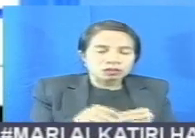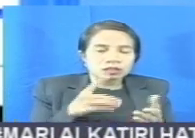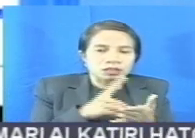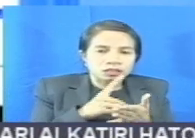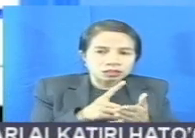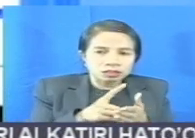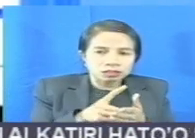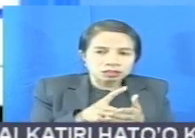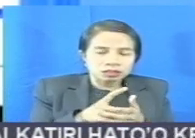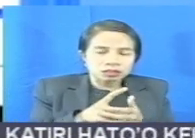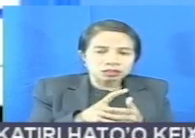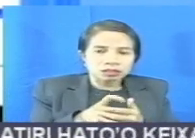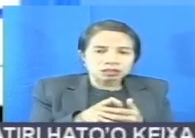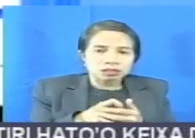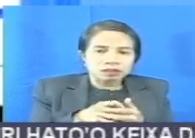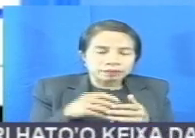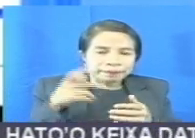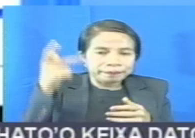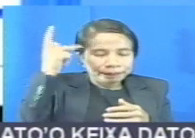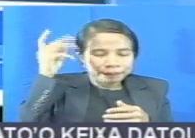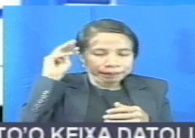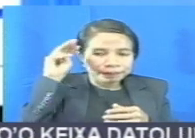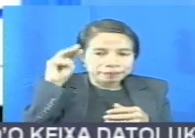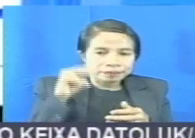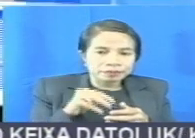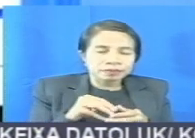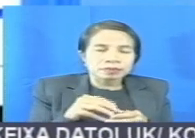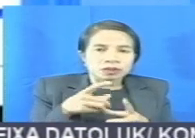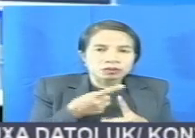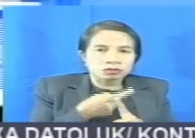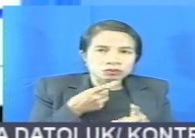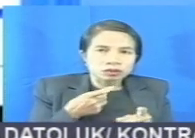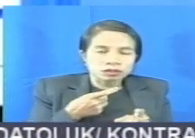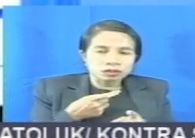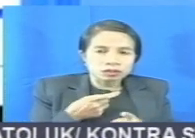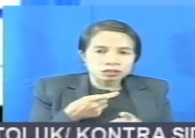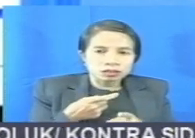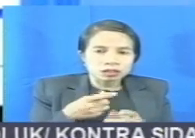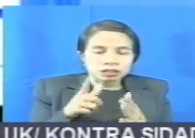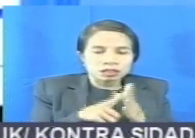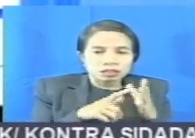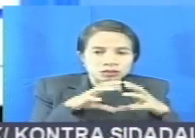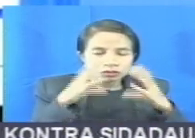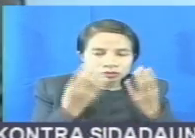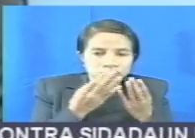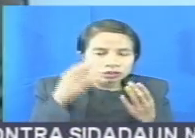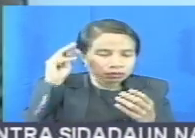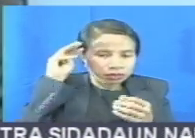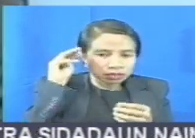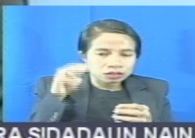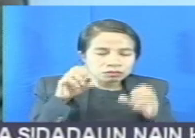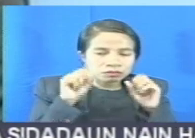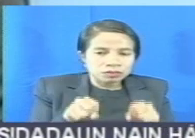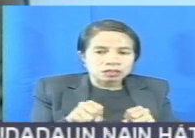não é competência, cabe para competência e excelência do primeiro ministro do União. Não é bem ali a resolução do Conselho Ministro. Cata, é